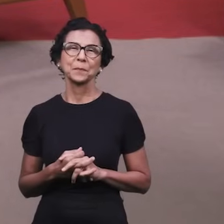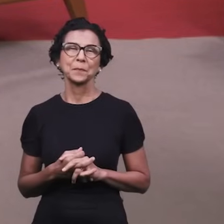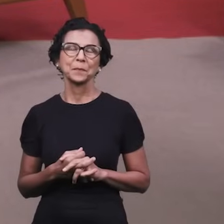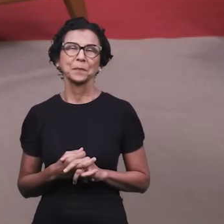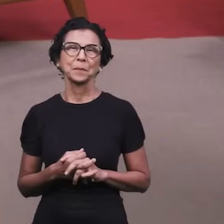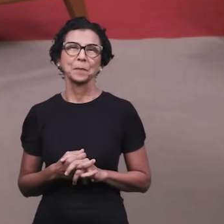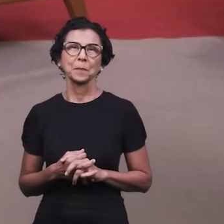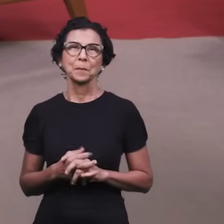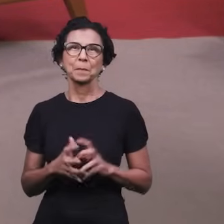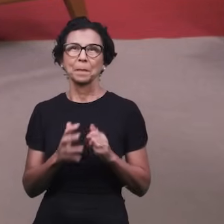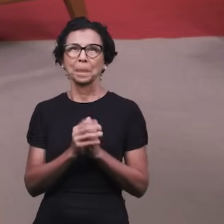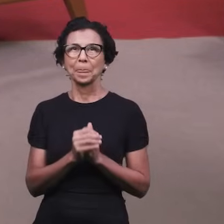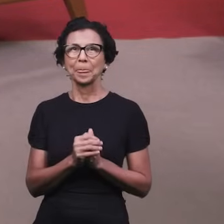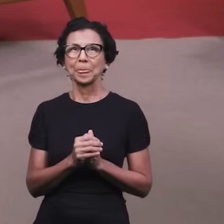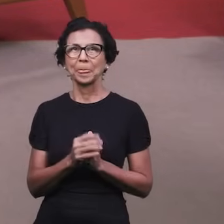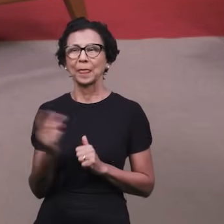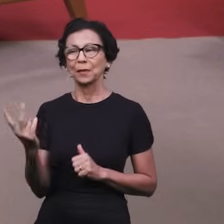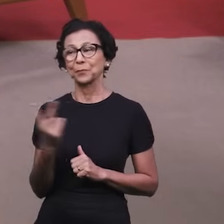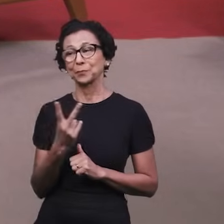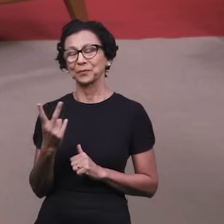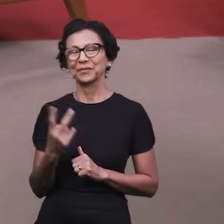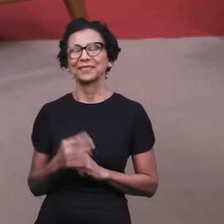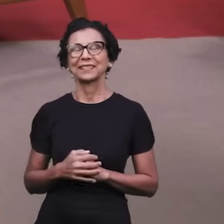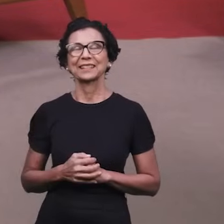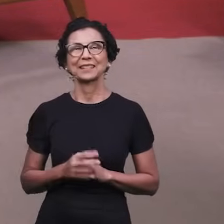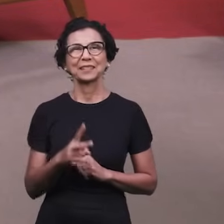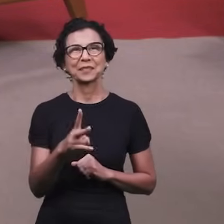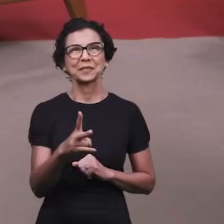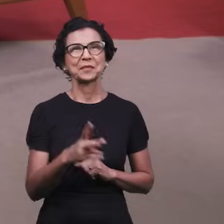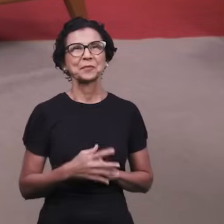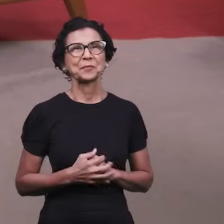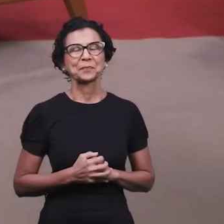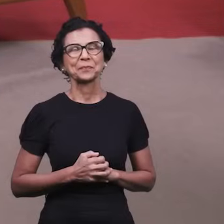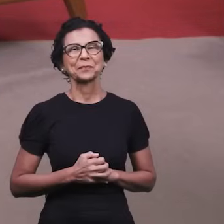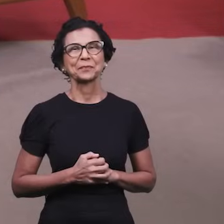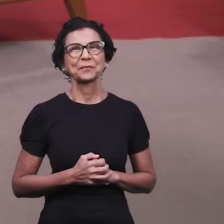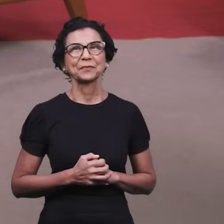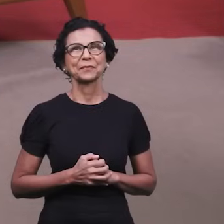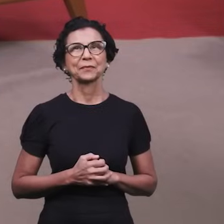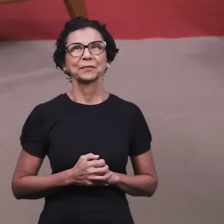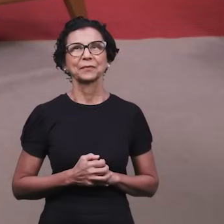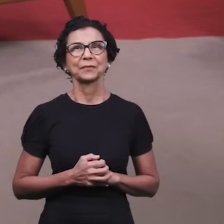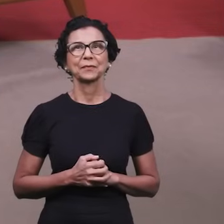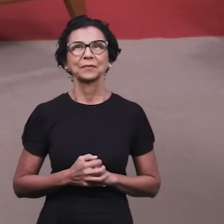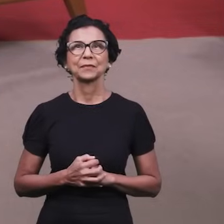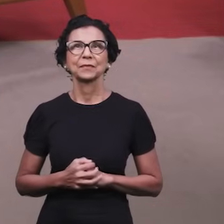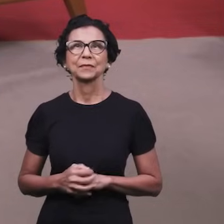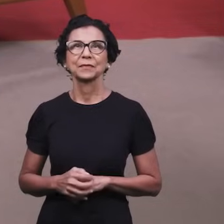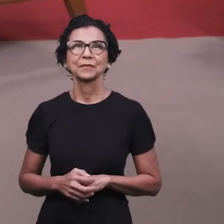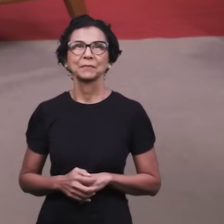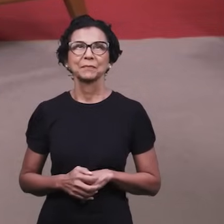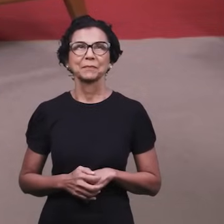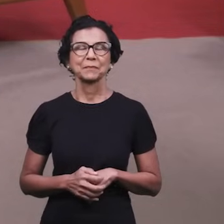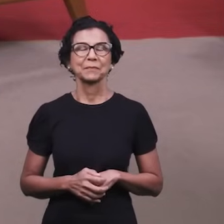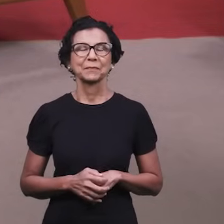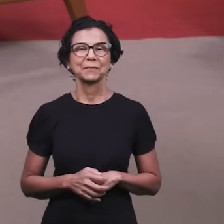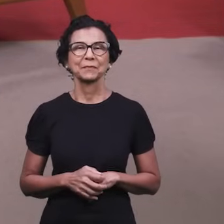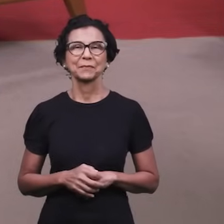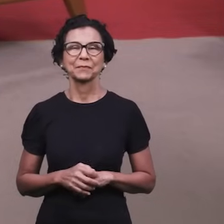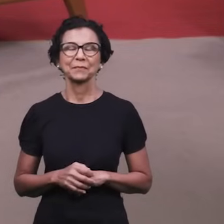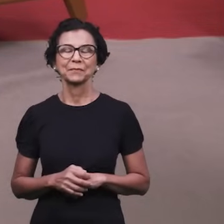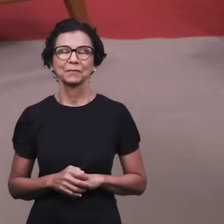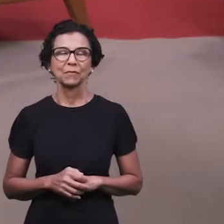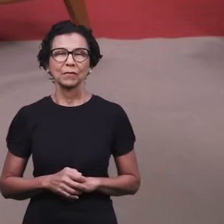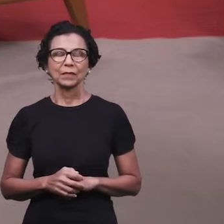paz do Senhor aos companheiros. Mais uma vez, muito bom estarmos juntos. Pai do Senhor Josias, Pai do Senhor Sérgio, Pai do Senhor a todos amados. Pai